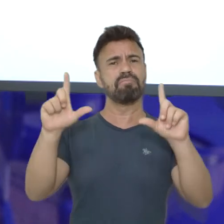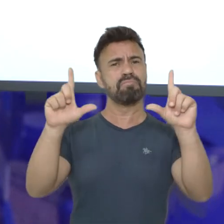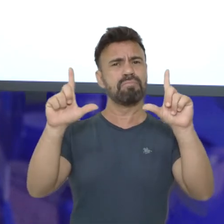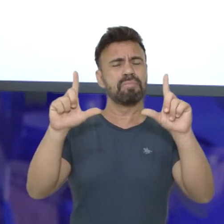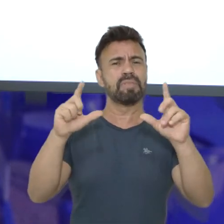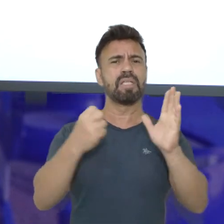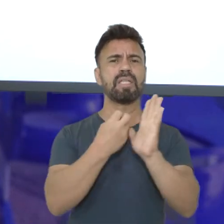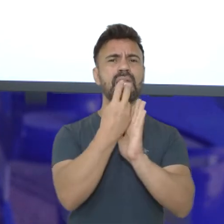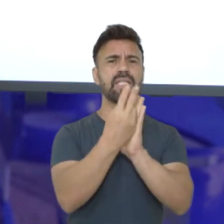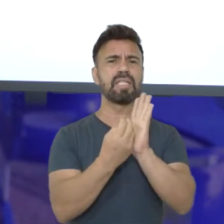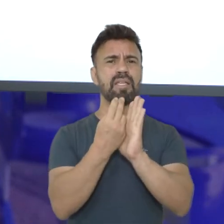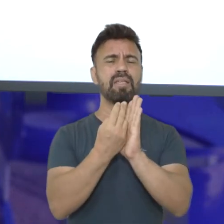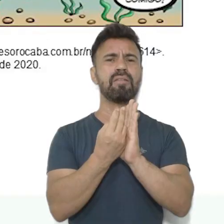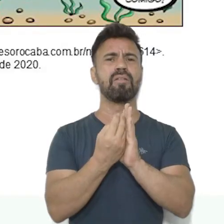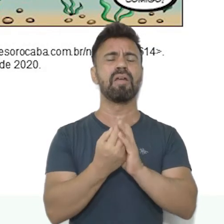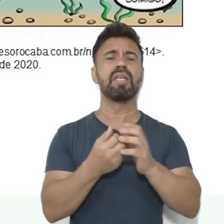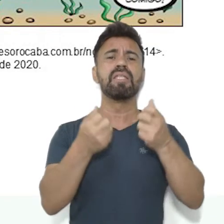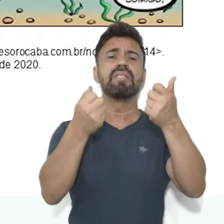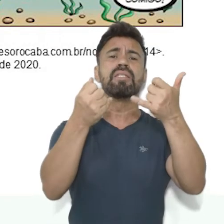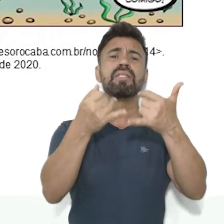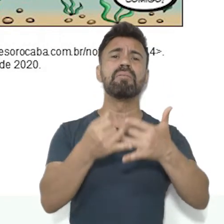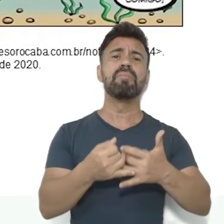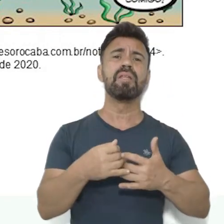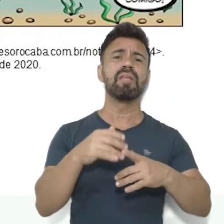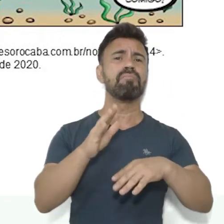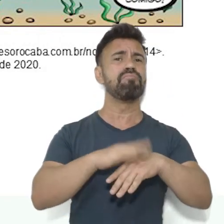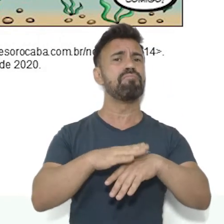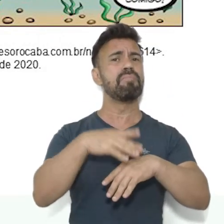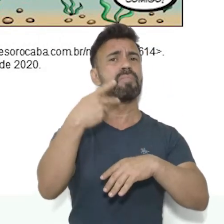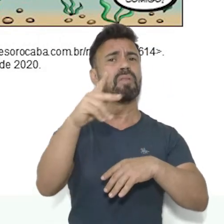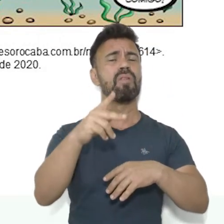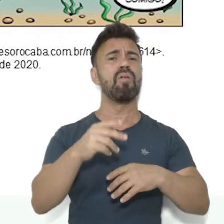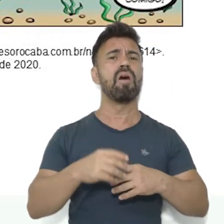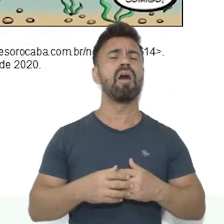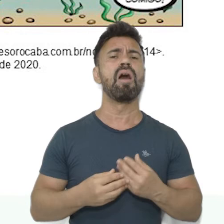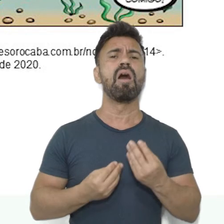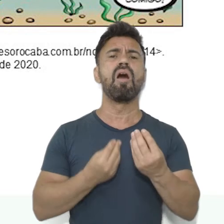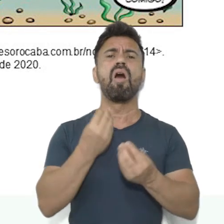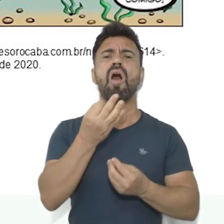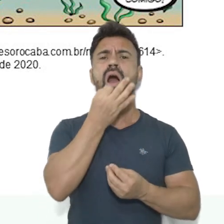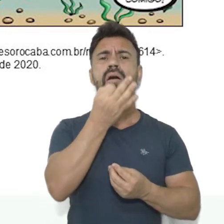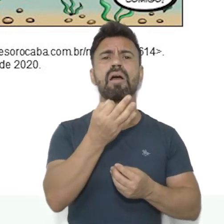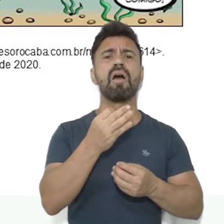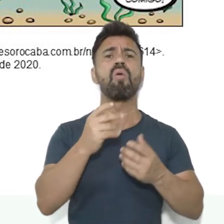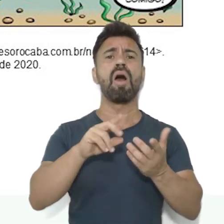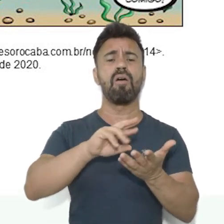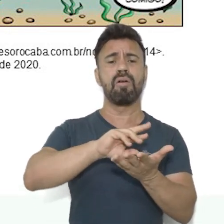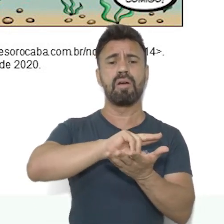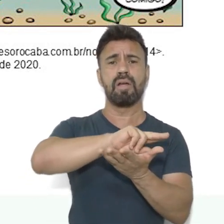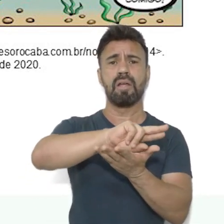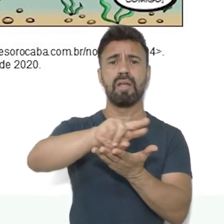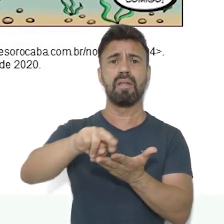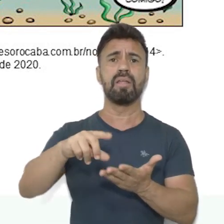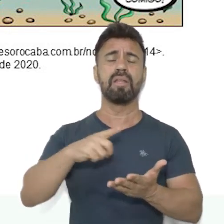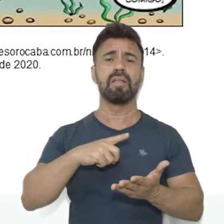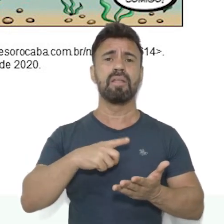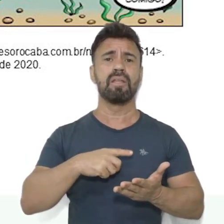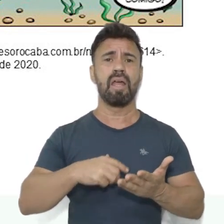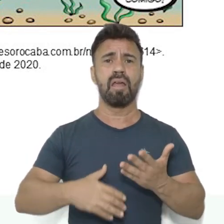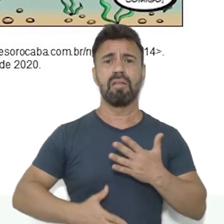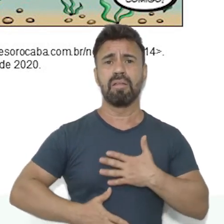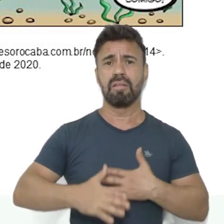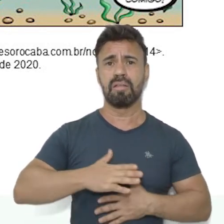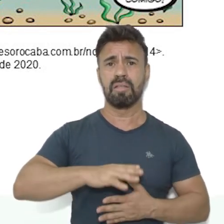colocou o seguinte: explique com suas palavras a relação existente entre as diversas reações